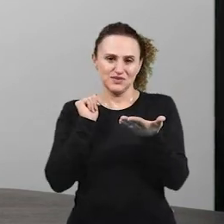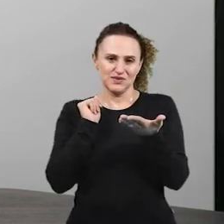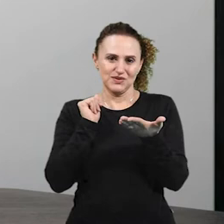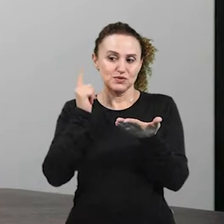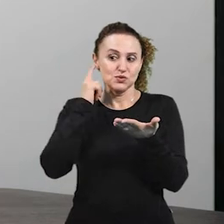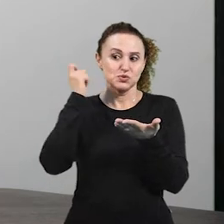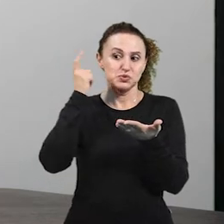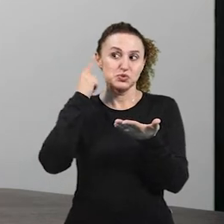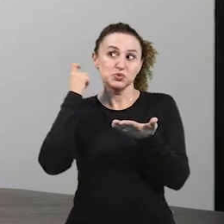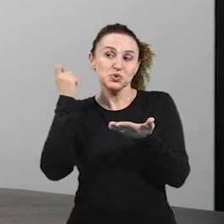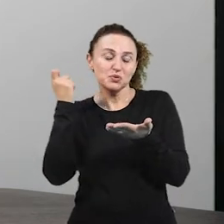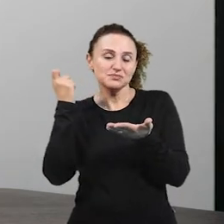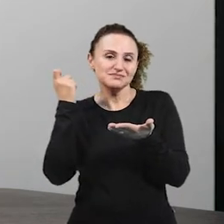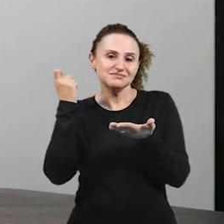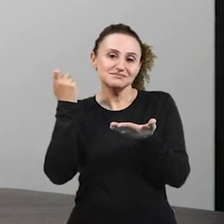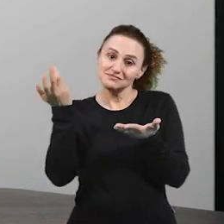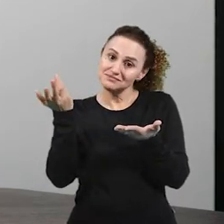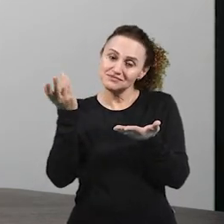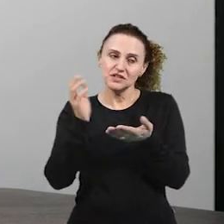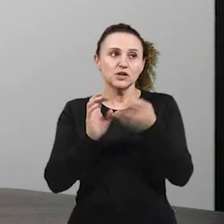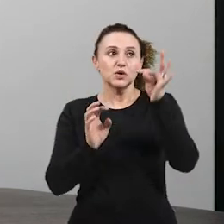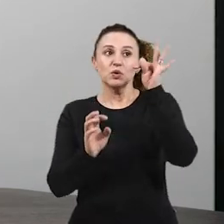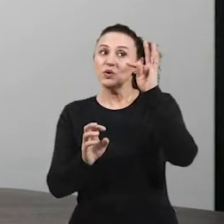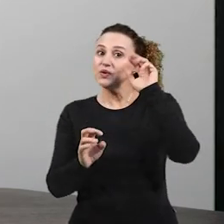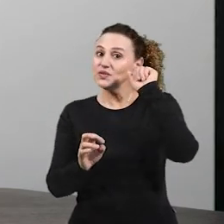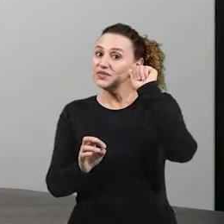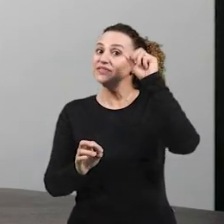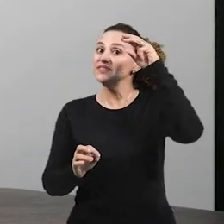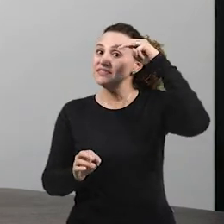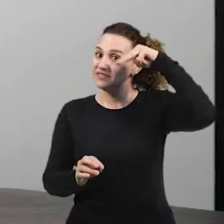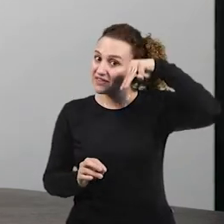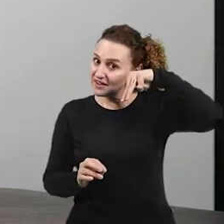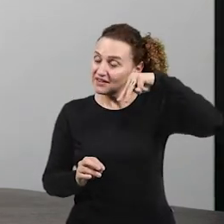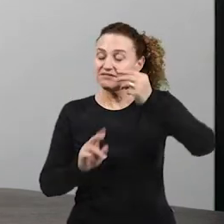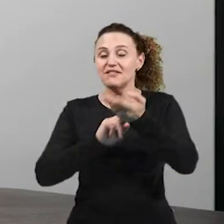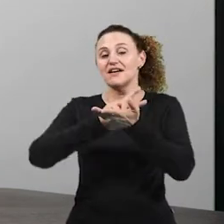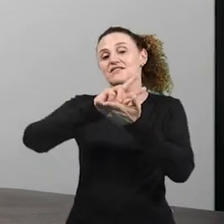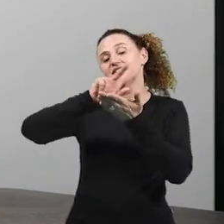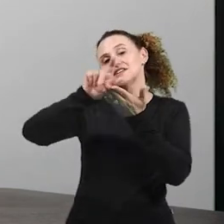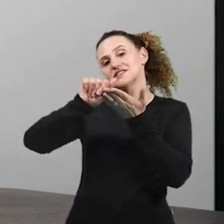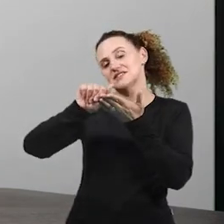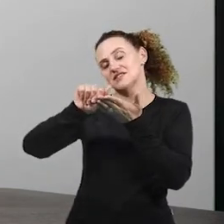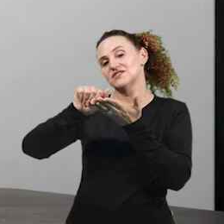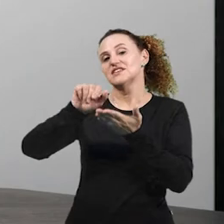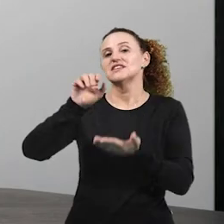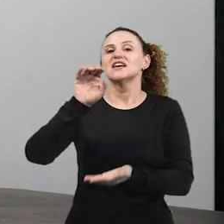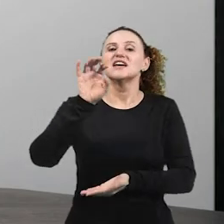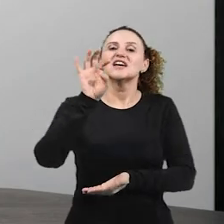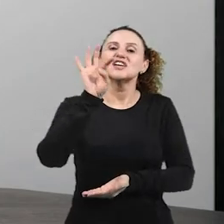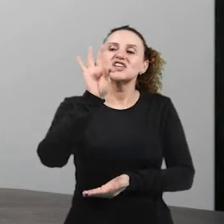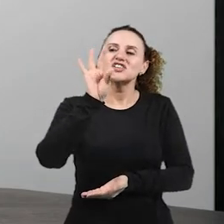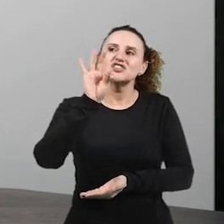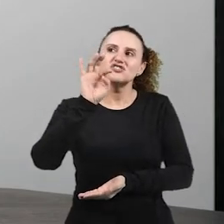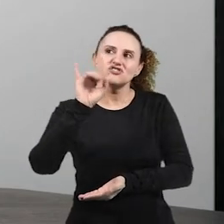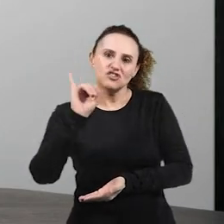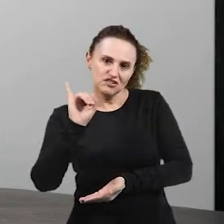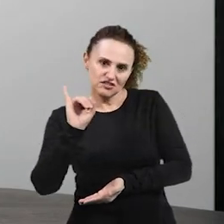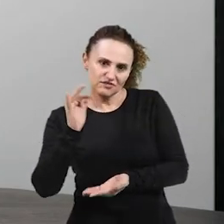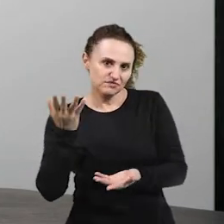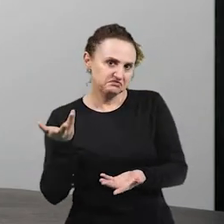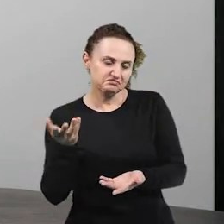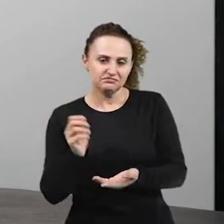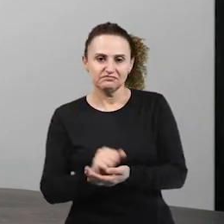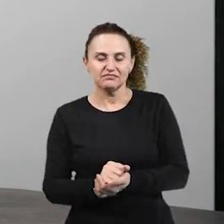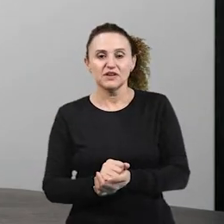tá então o som TAM vai apresentar variação de shan o som